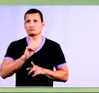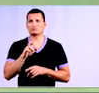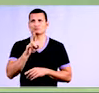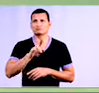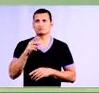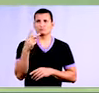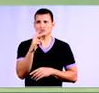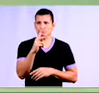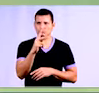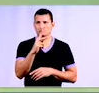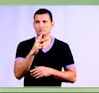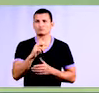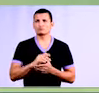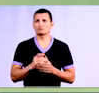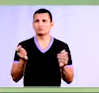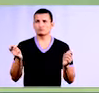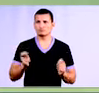capacidade.